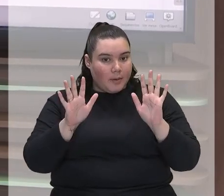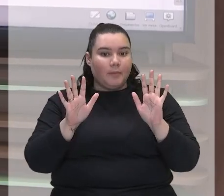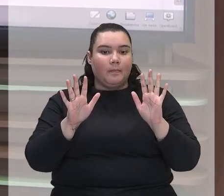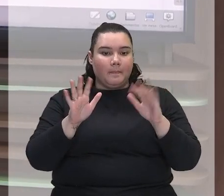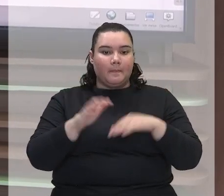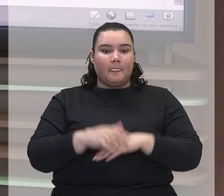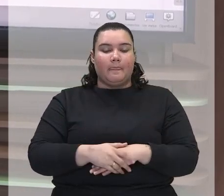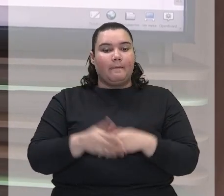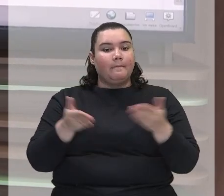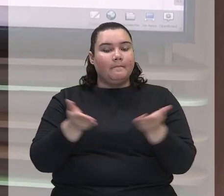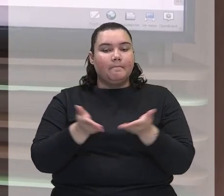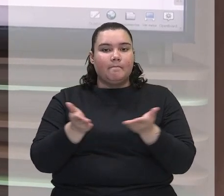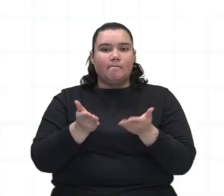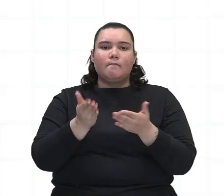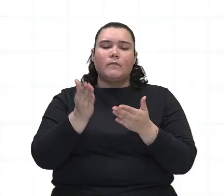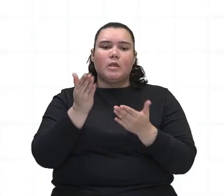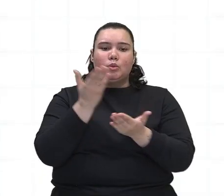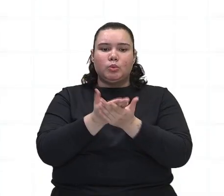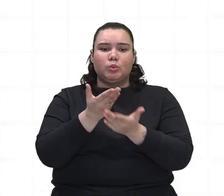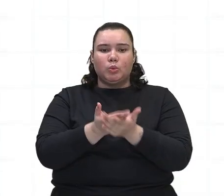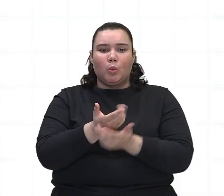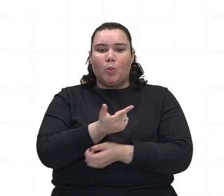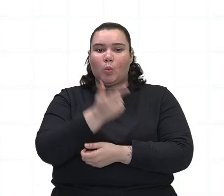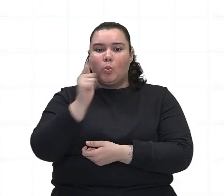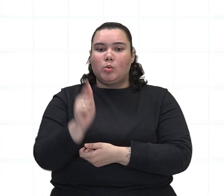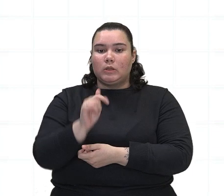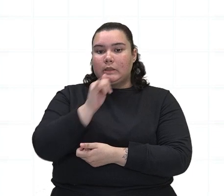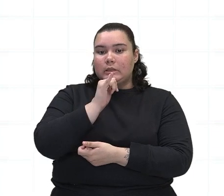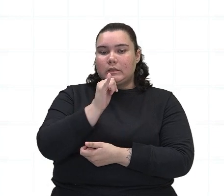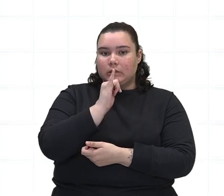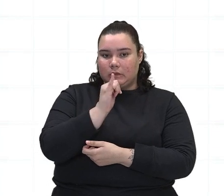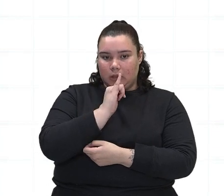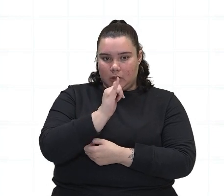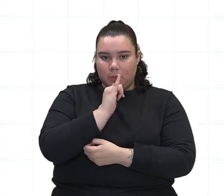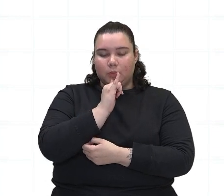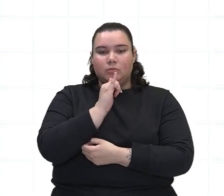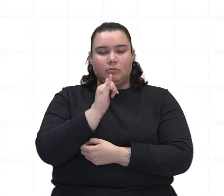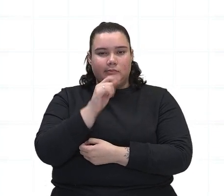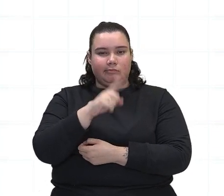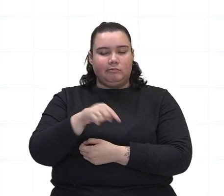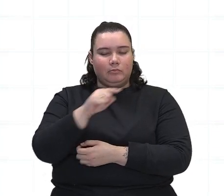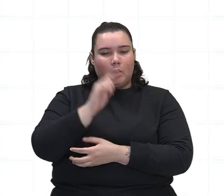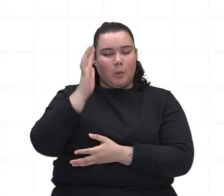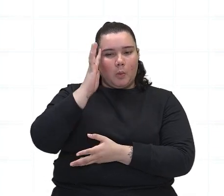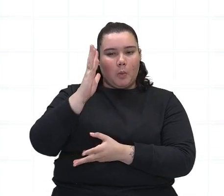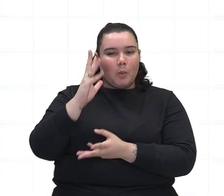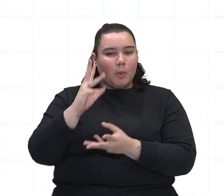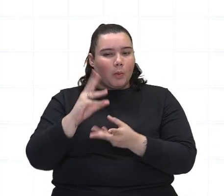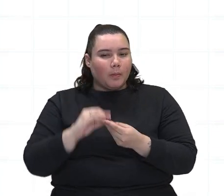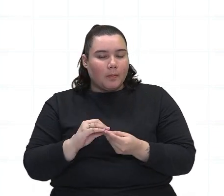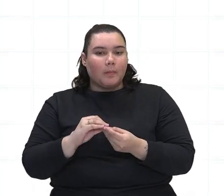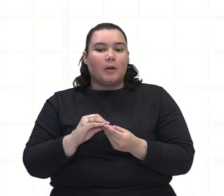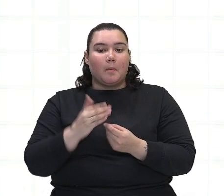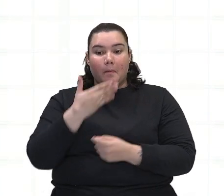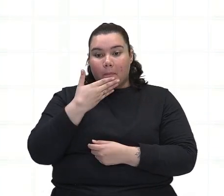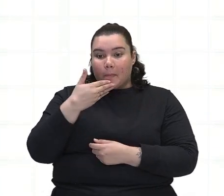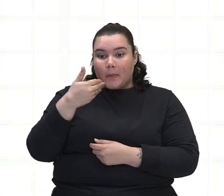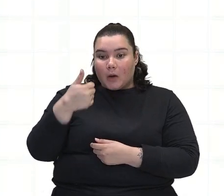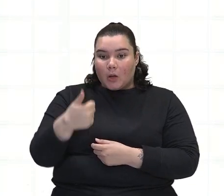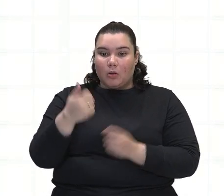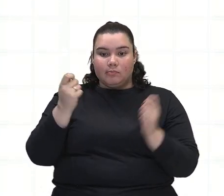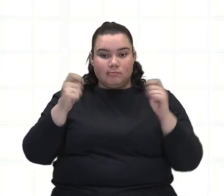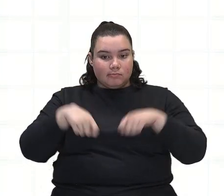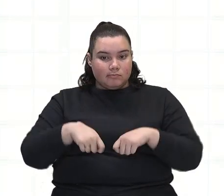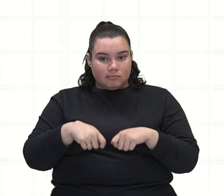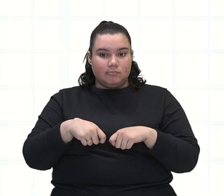Agora vamos ver um outro exemplo, né? Para você compreender melhor ainda